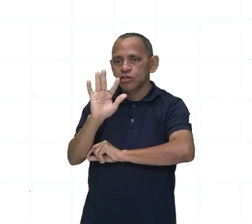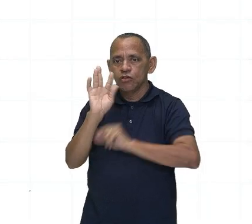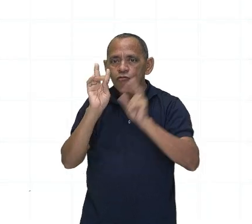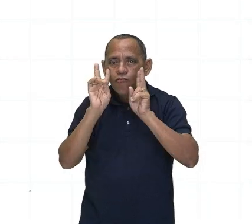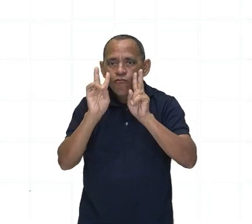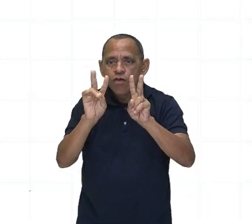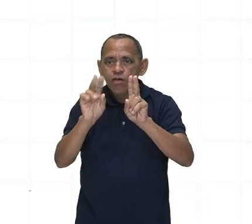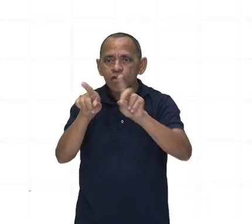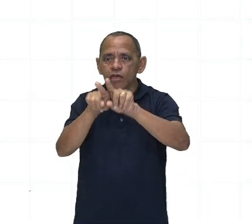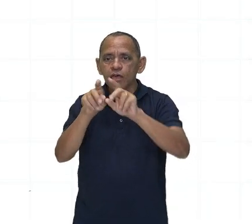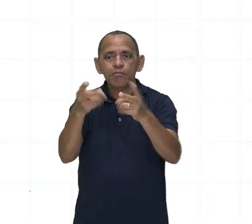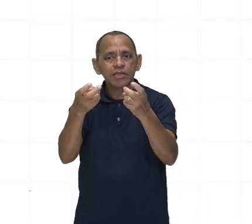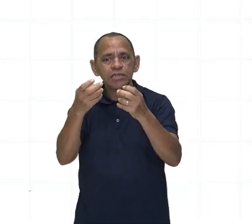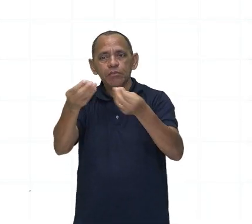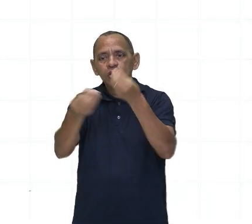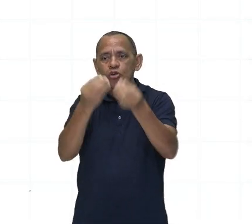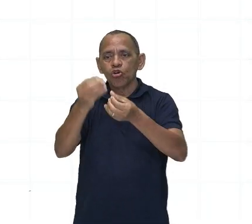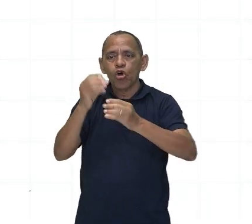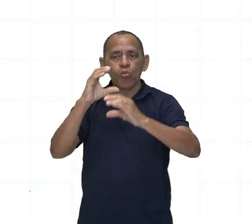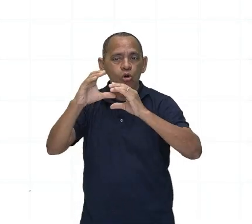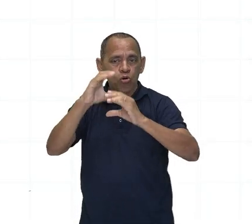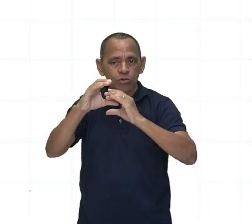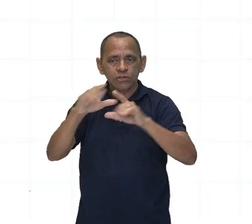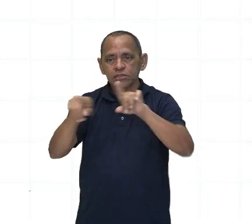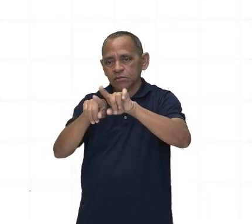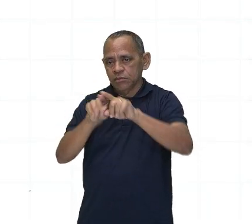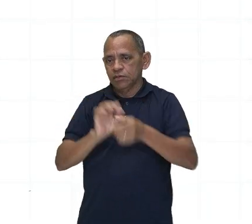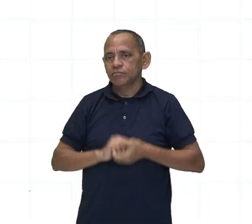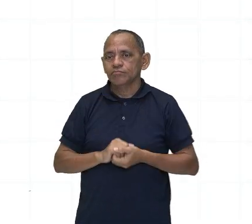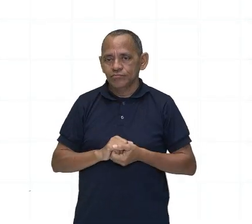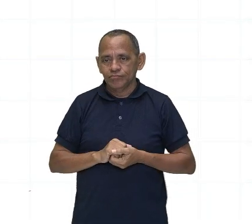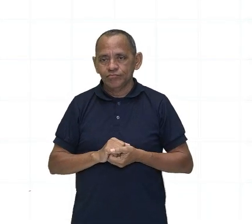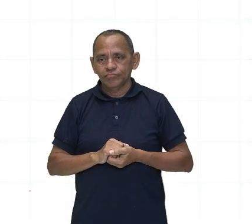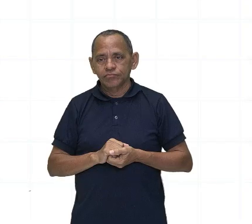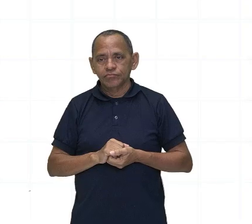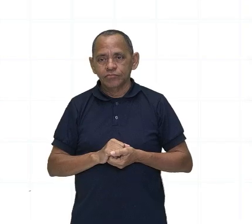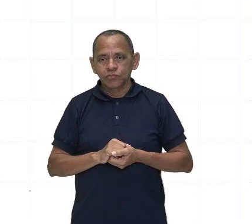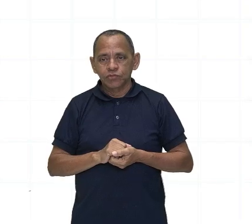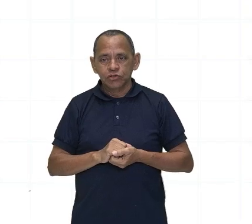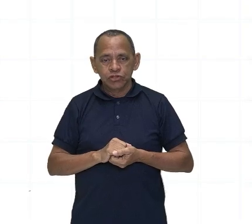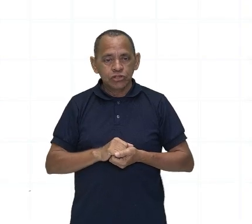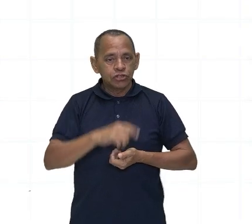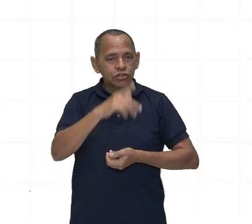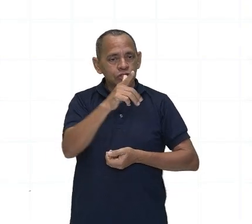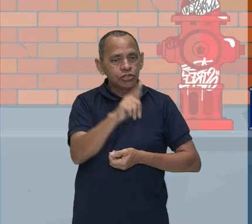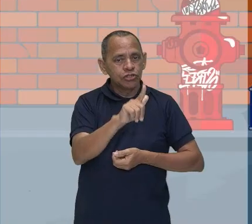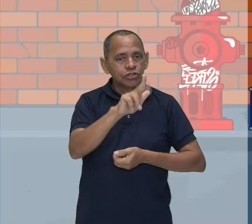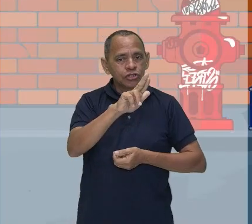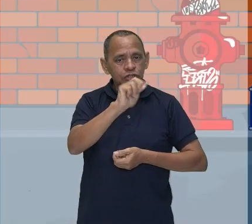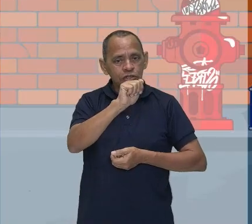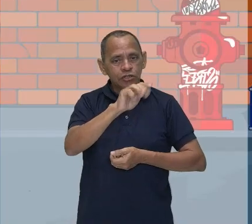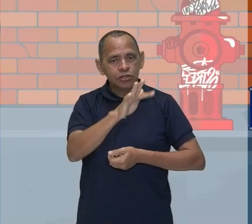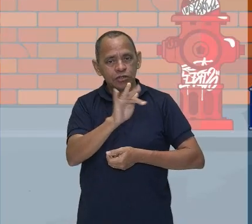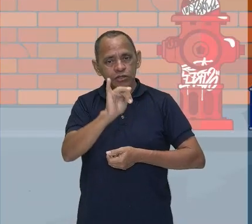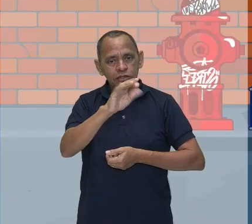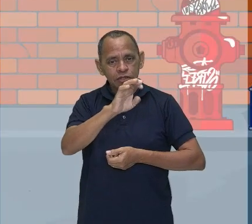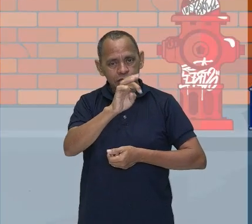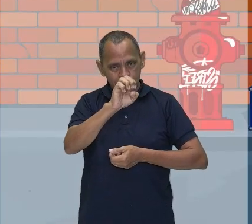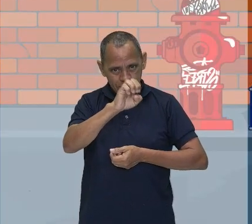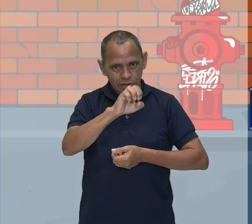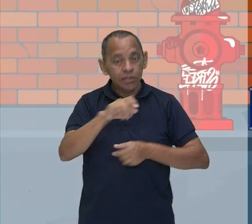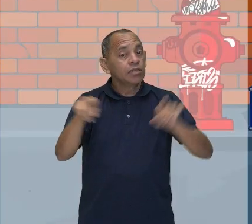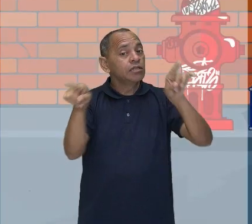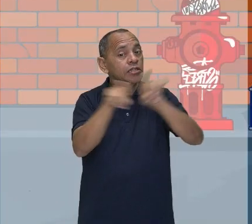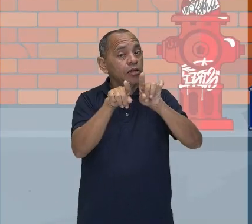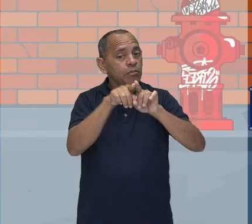a gente diz que imagem também é texto. Então, grafite também é texto, certo? Muito bem. Então, vamos lá, olha só.